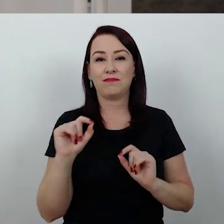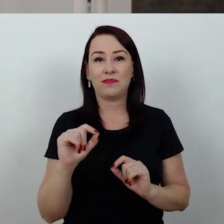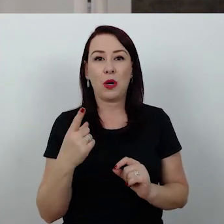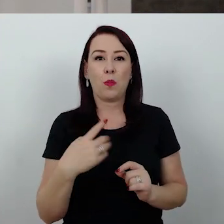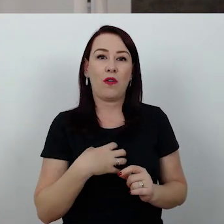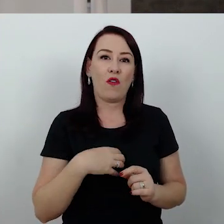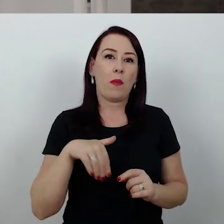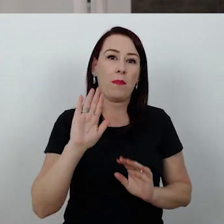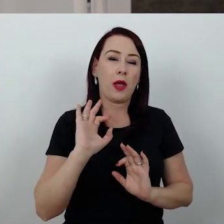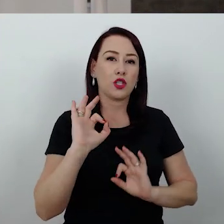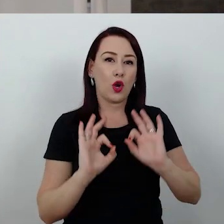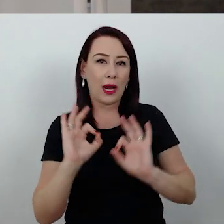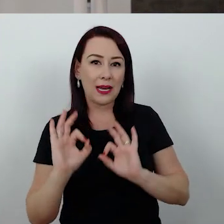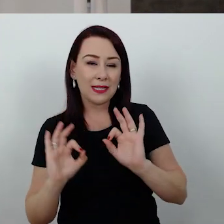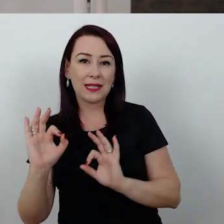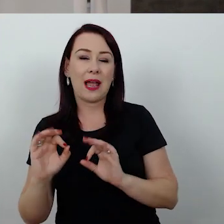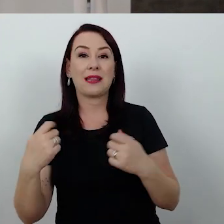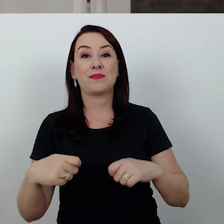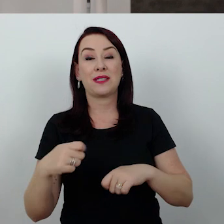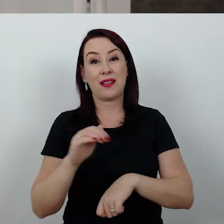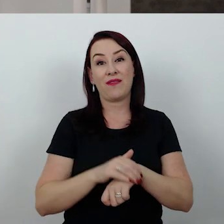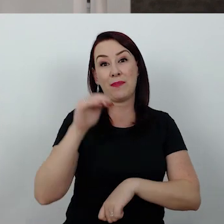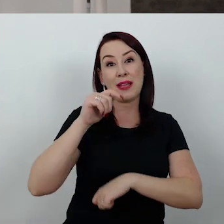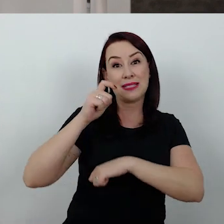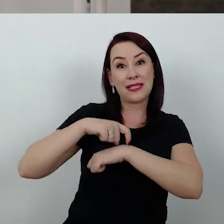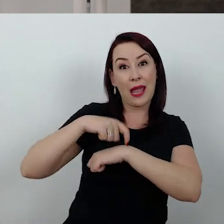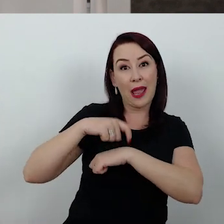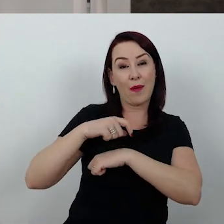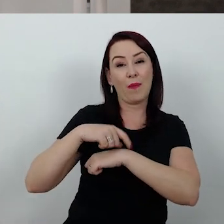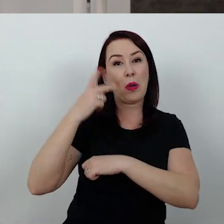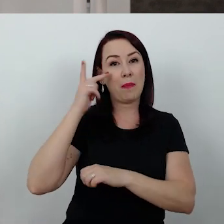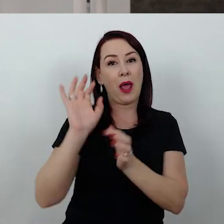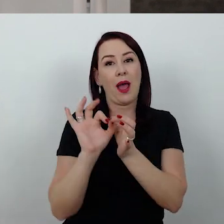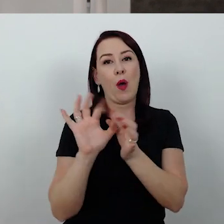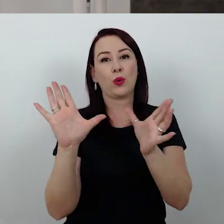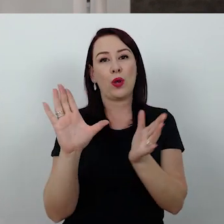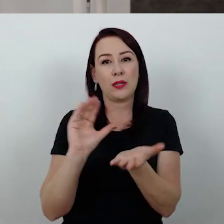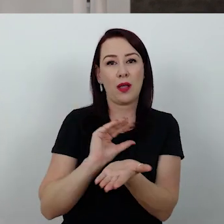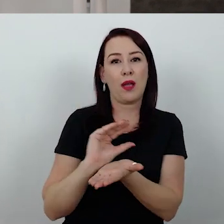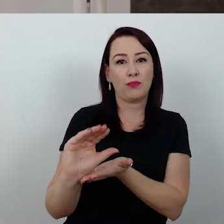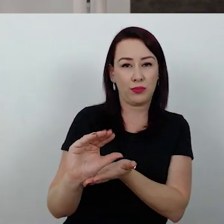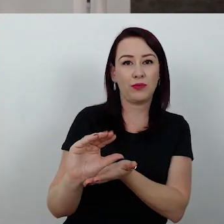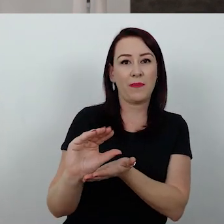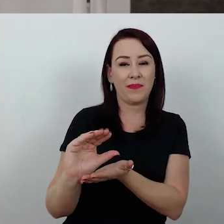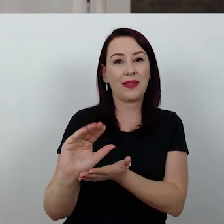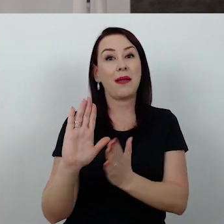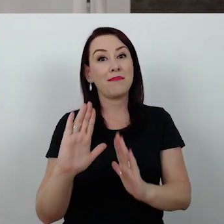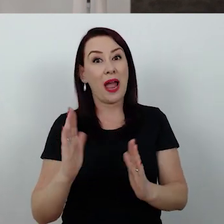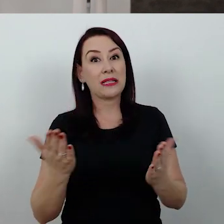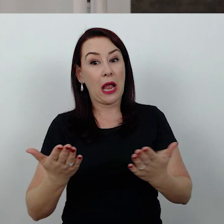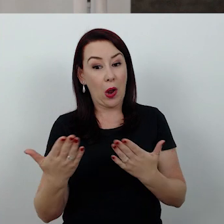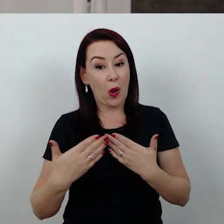mais organizada, com mais tempo também de organização para essa liberação, né? Mas que ele